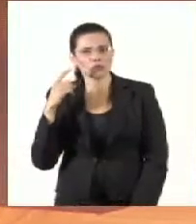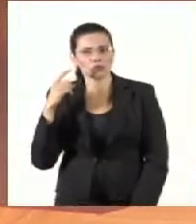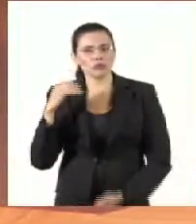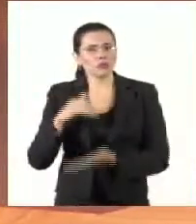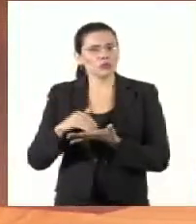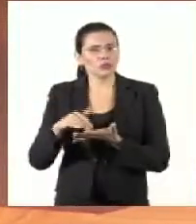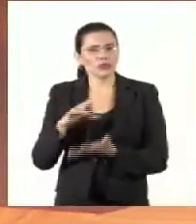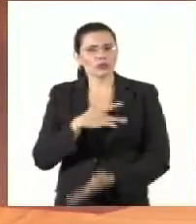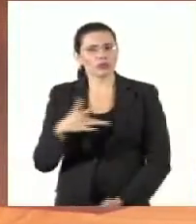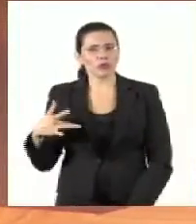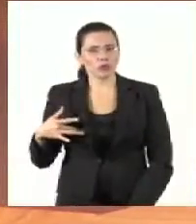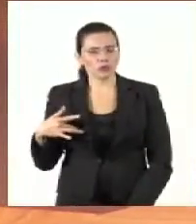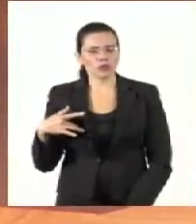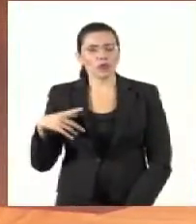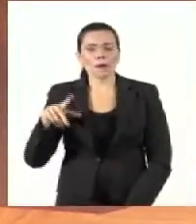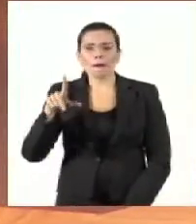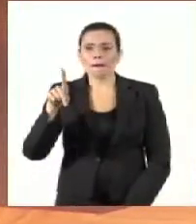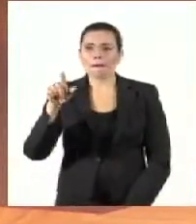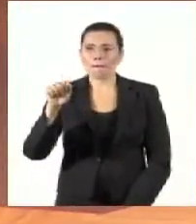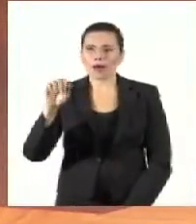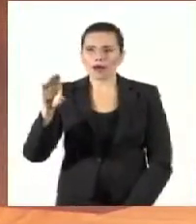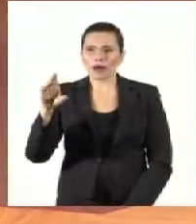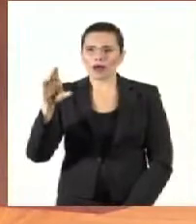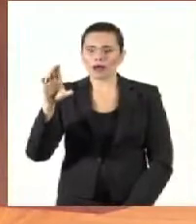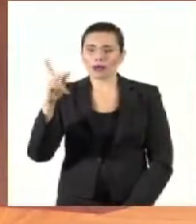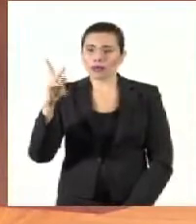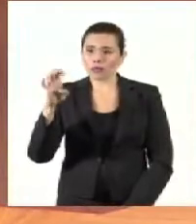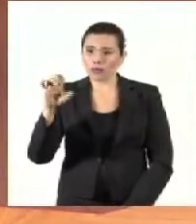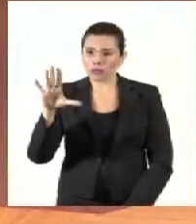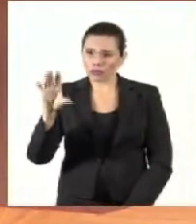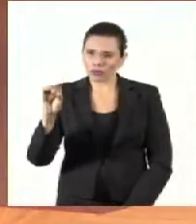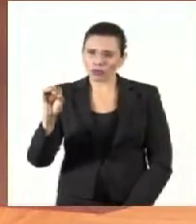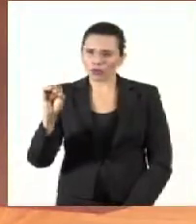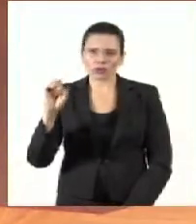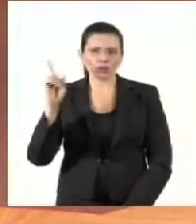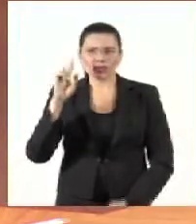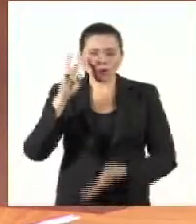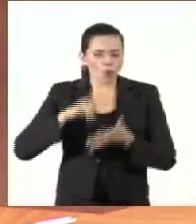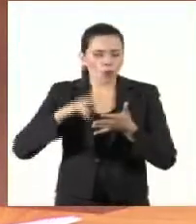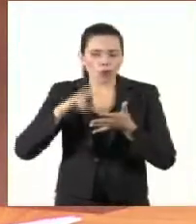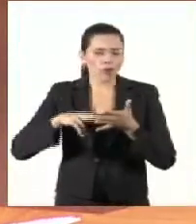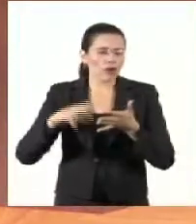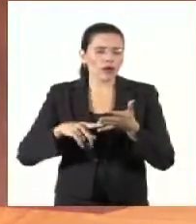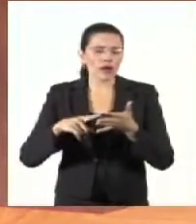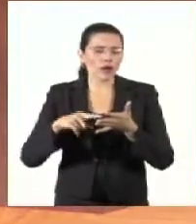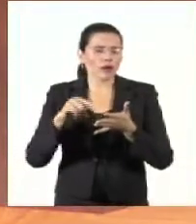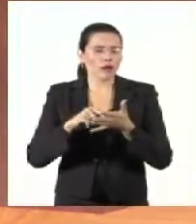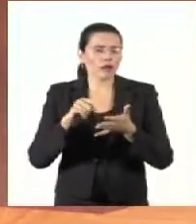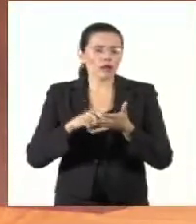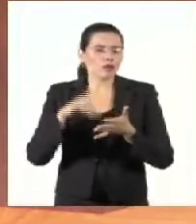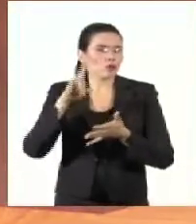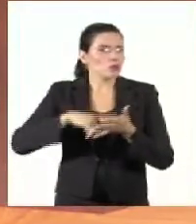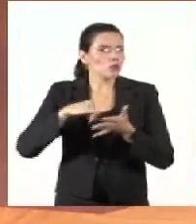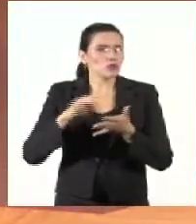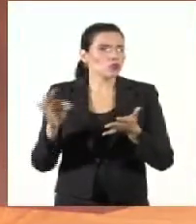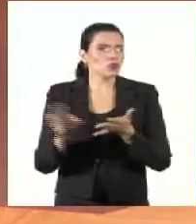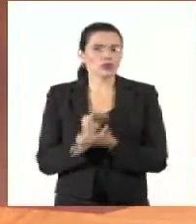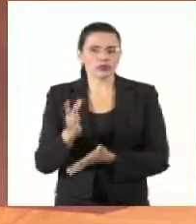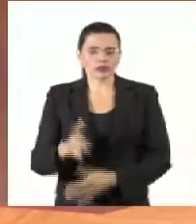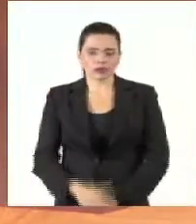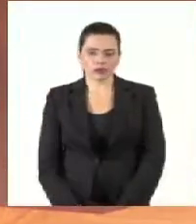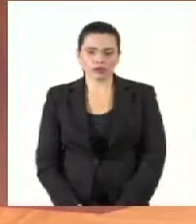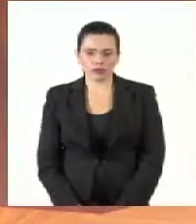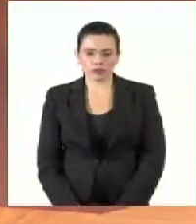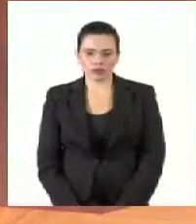porque é impressionante o que acontece nesse governo. Ele deu uma declaração para o jornal O Estado do